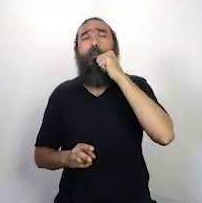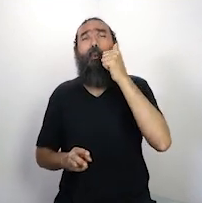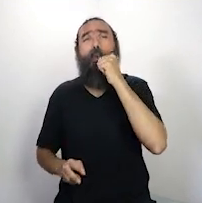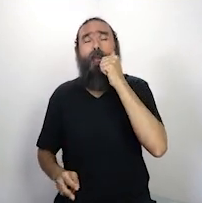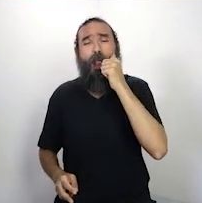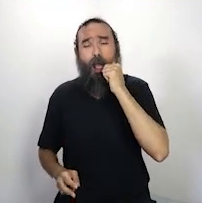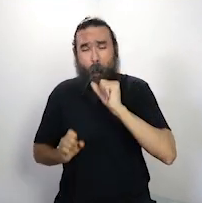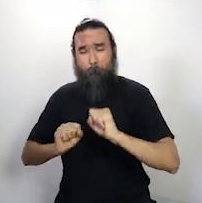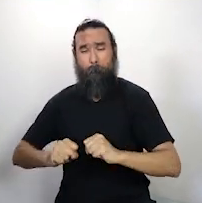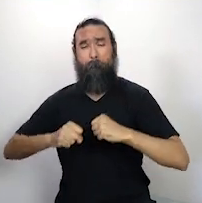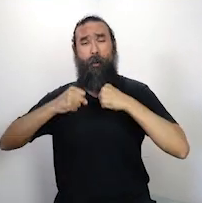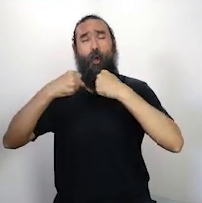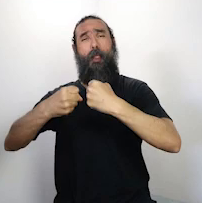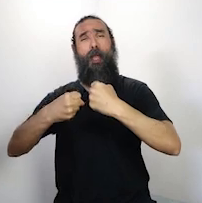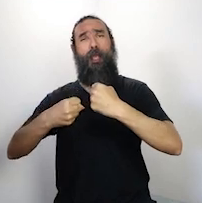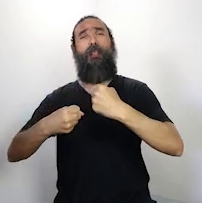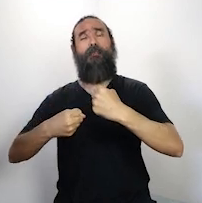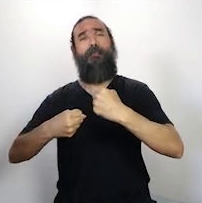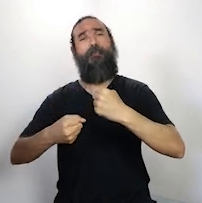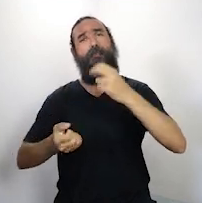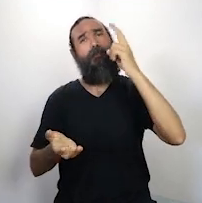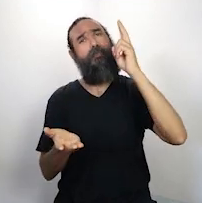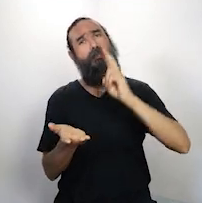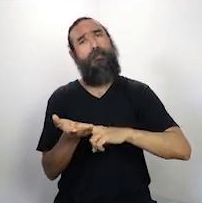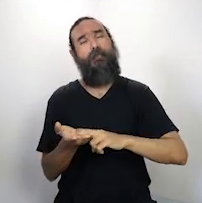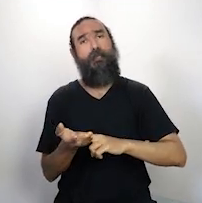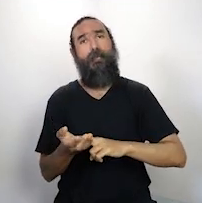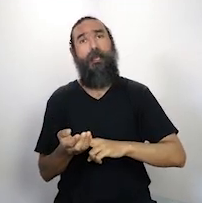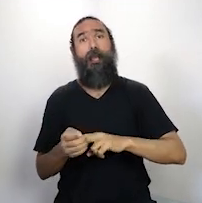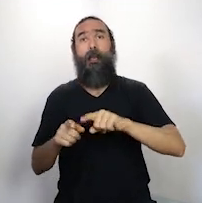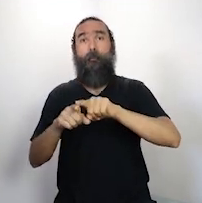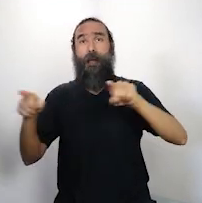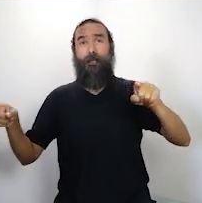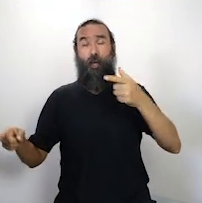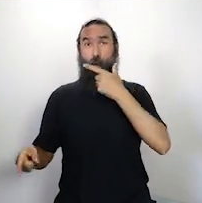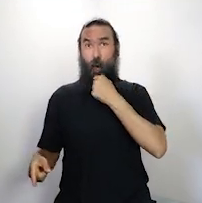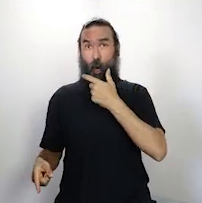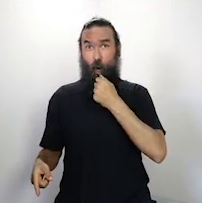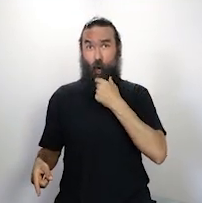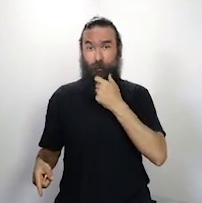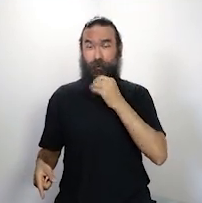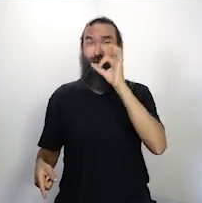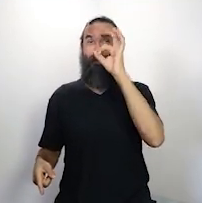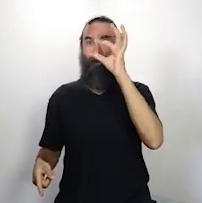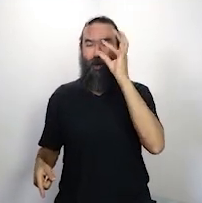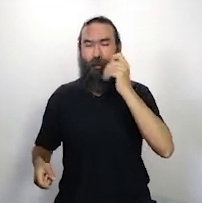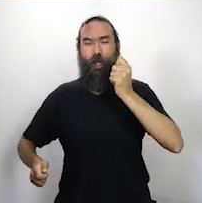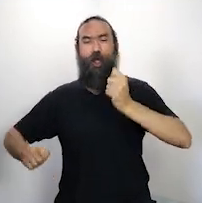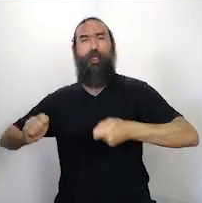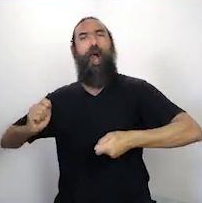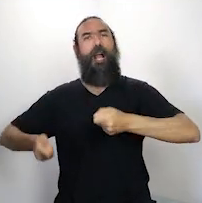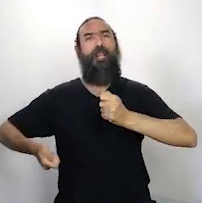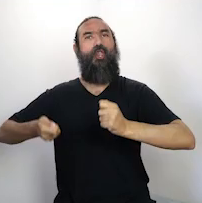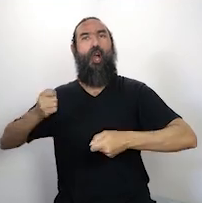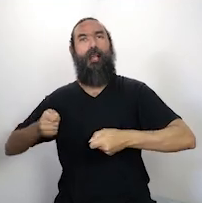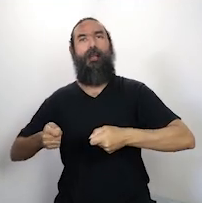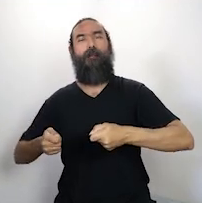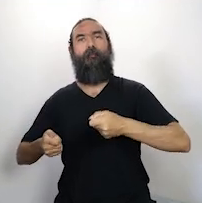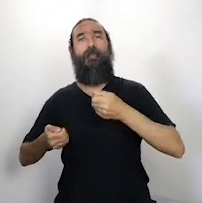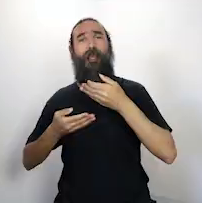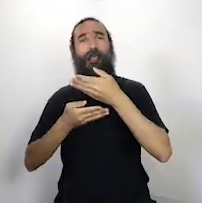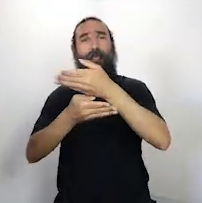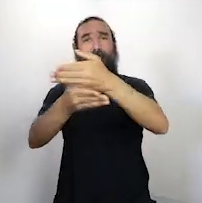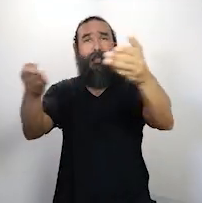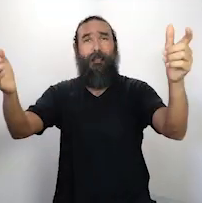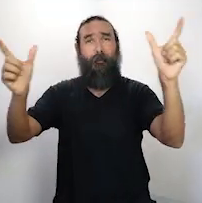do maracatu, mas onde seu nome não era nem citado, porque tem um homem regendo o baque, que é o que vai para o mundo, para a